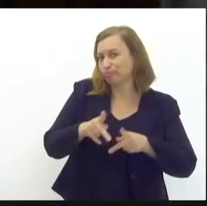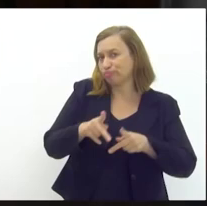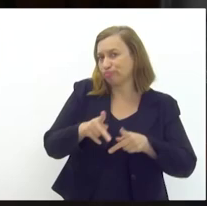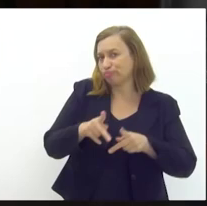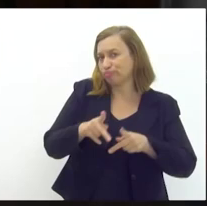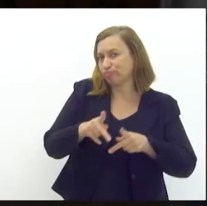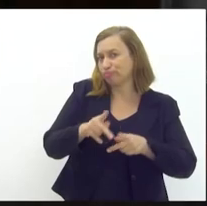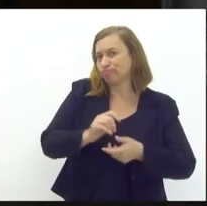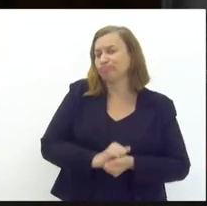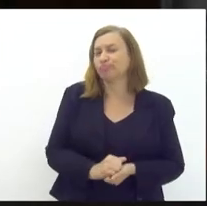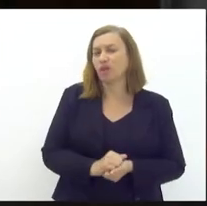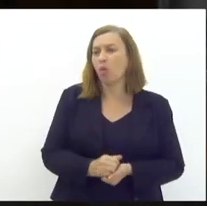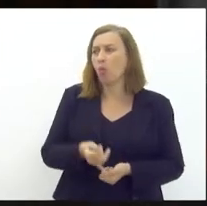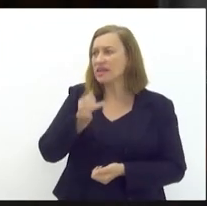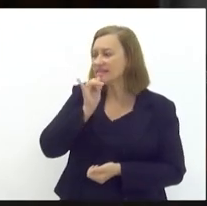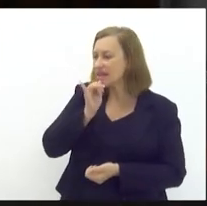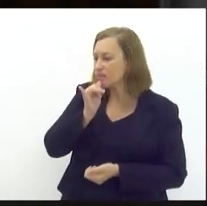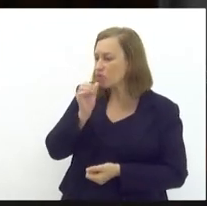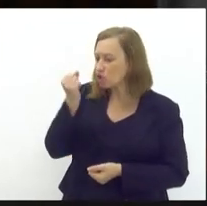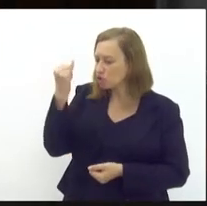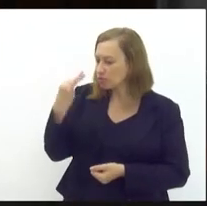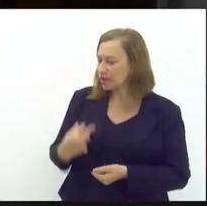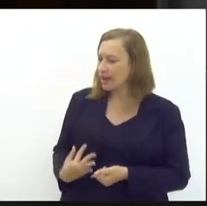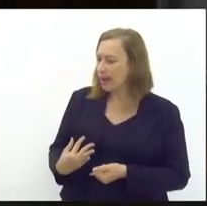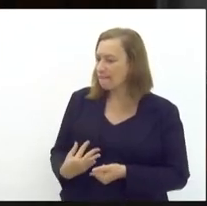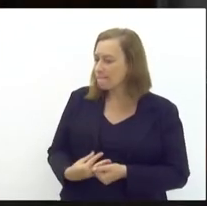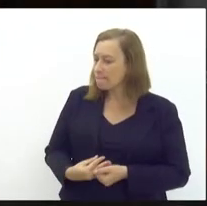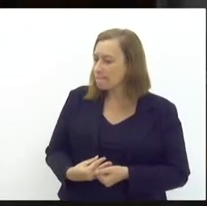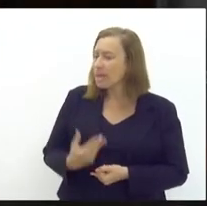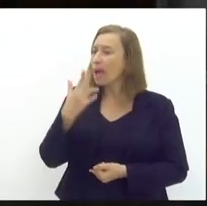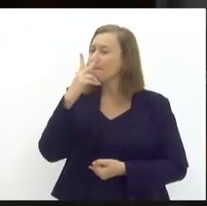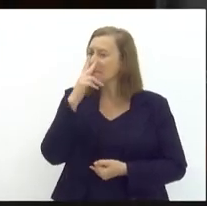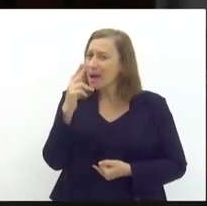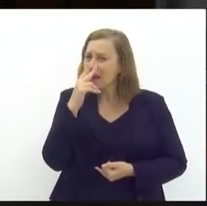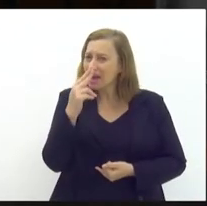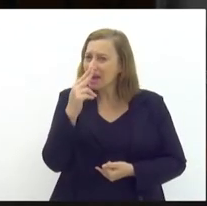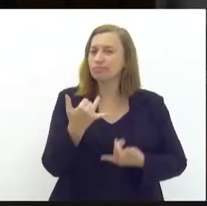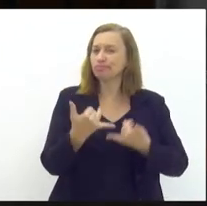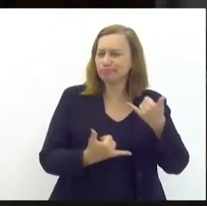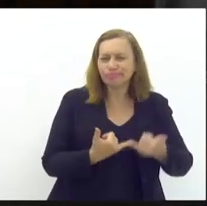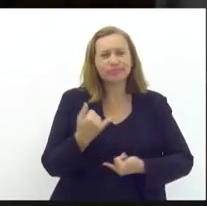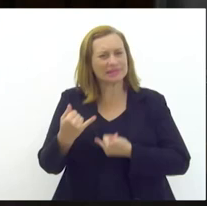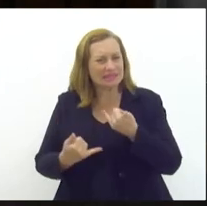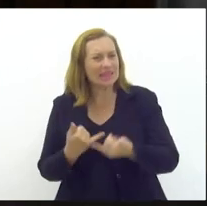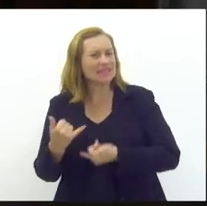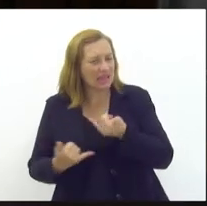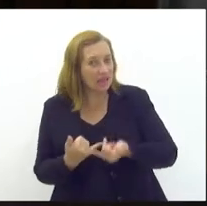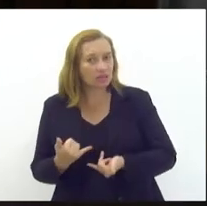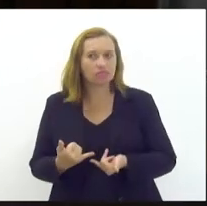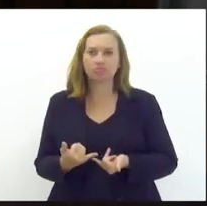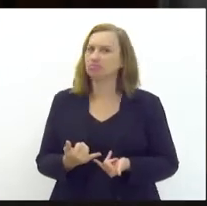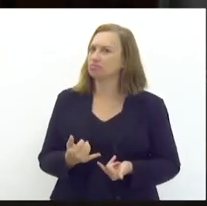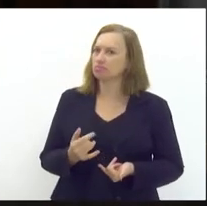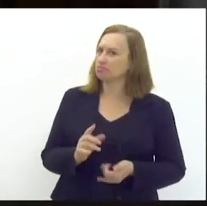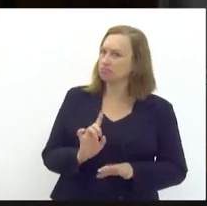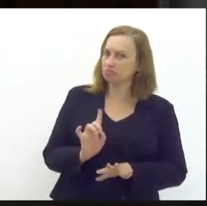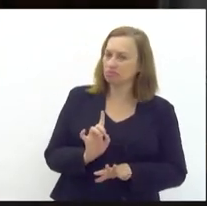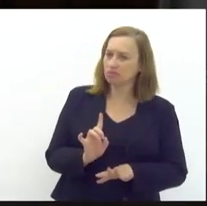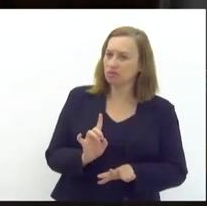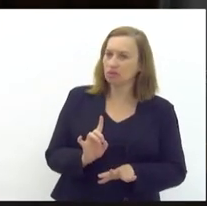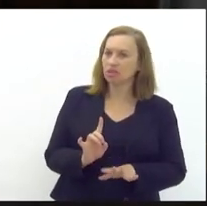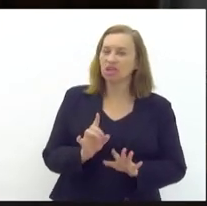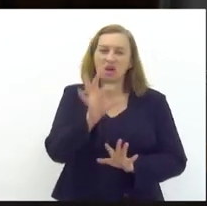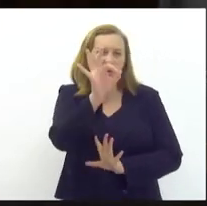eu vou dar um exemplo aqui né que parece brincadeira né esse maranhado